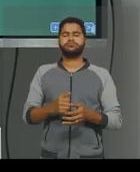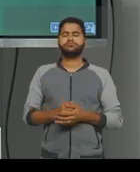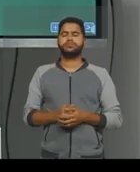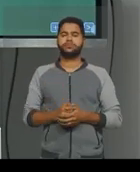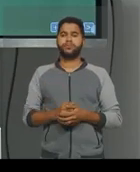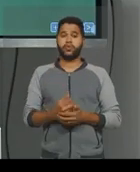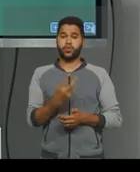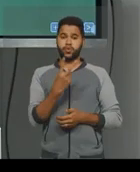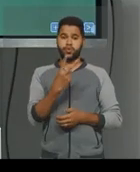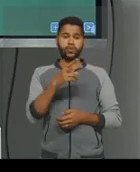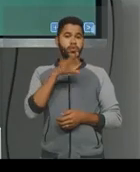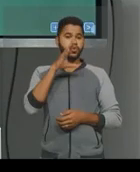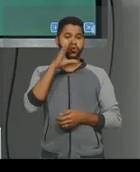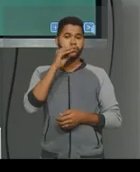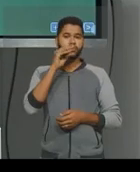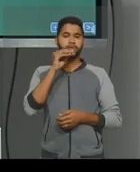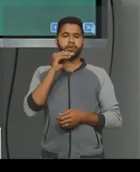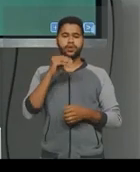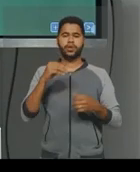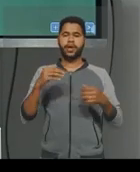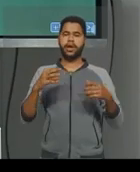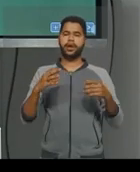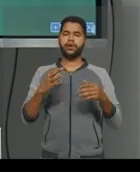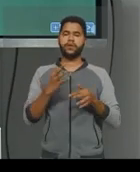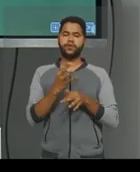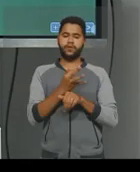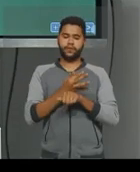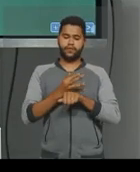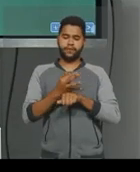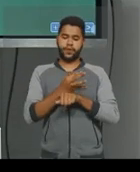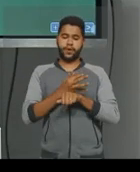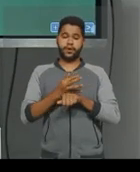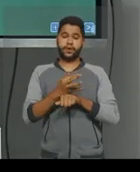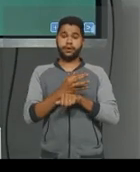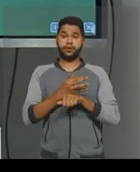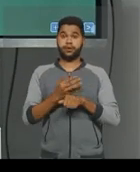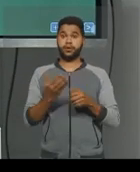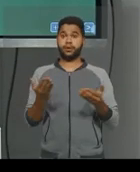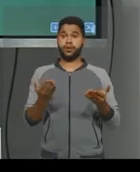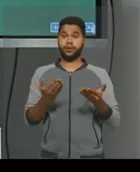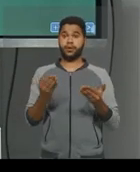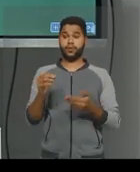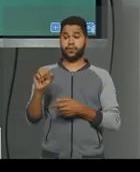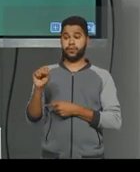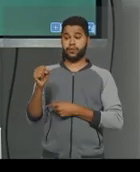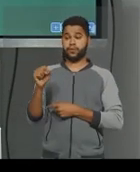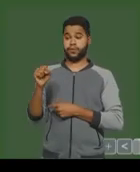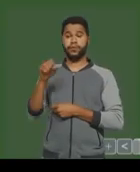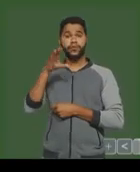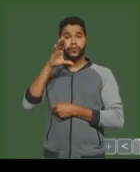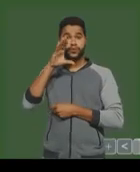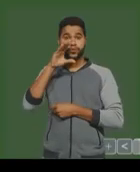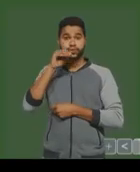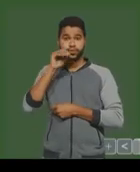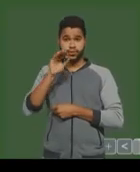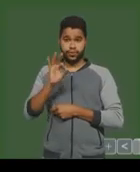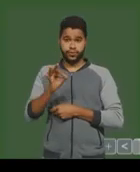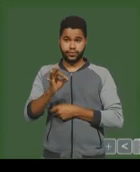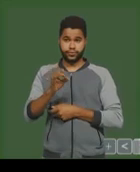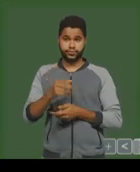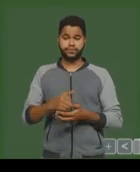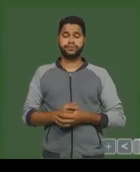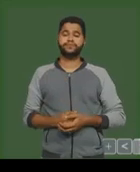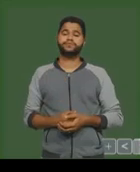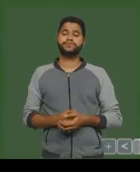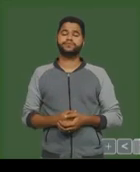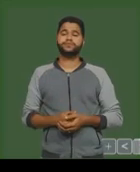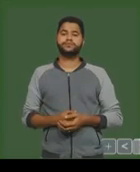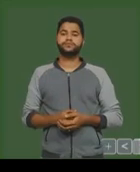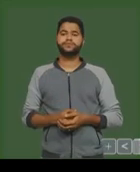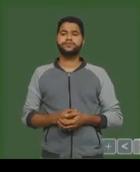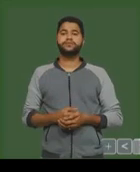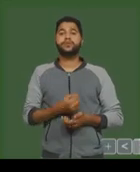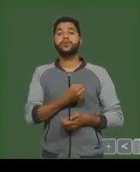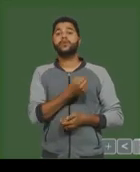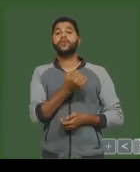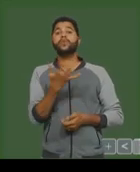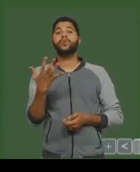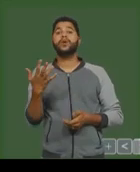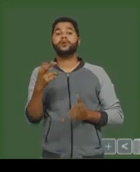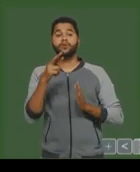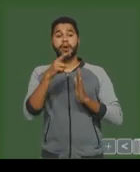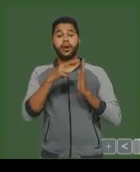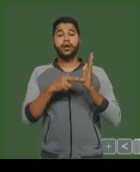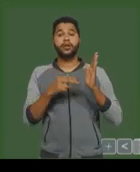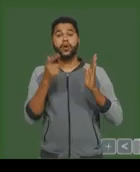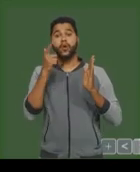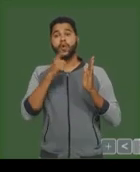2 funcionários saíram de férias. O que aconteceu? Você agora tem apenas 8 funcionários. Né? Quantos relatórios será que eles